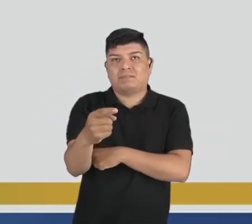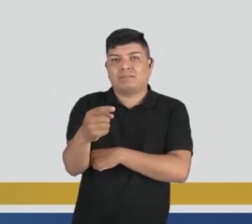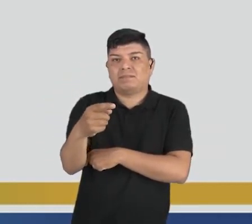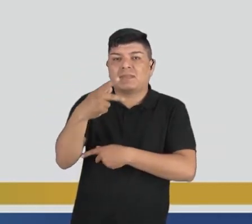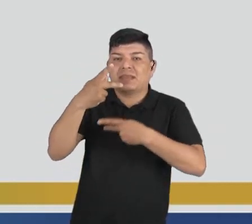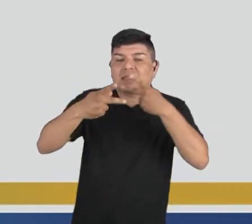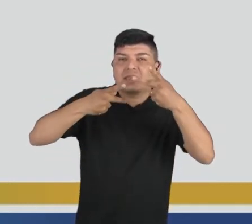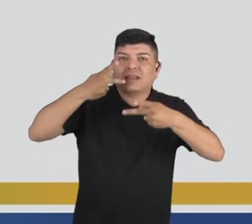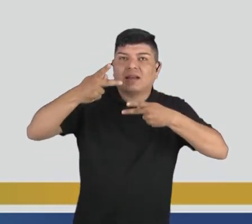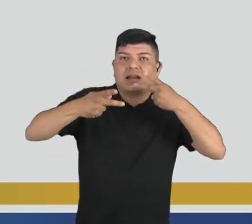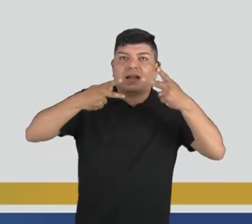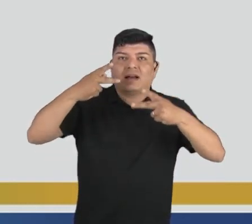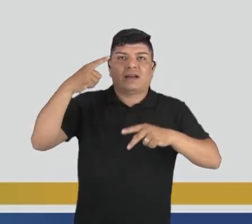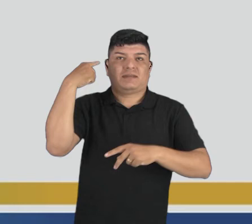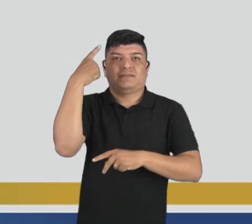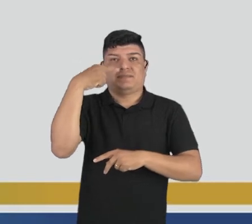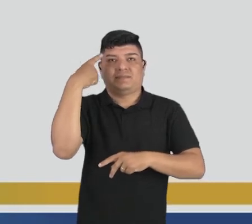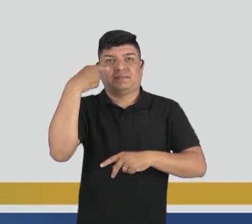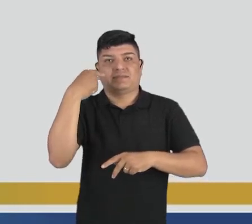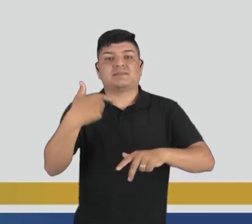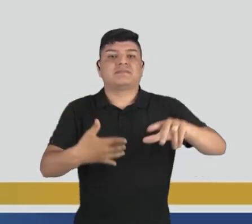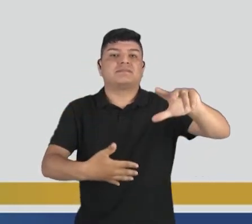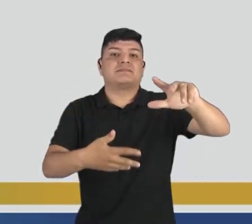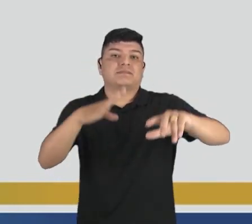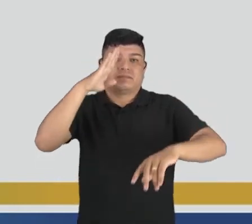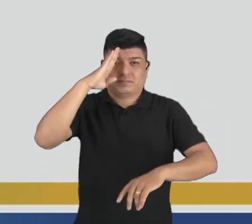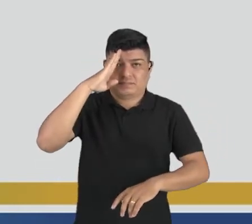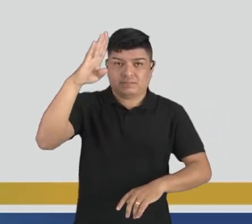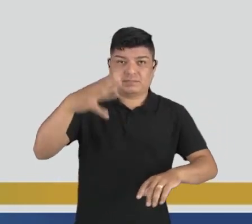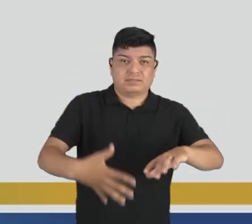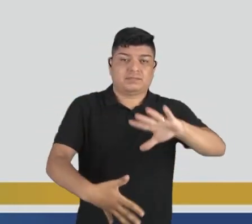em América Latina. Ou seja,